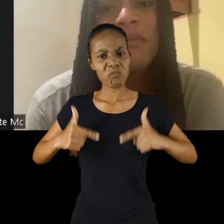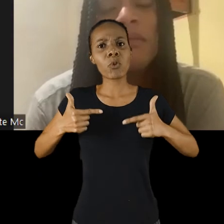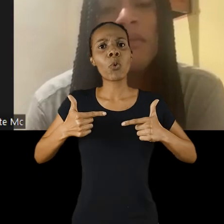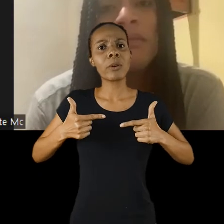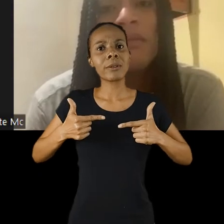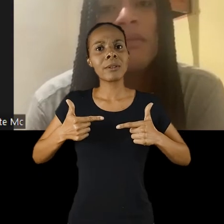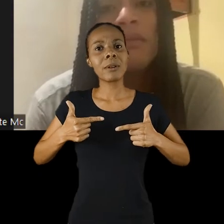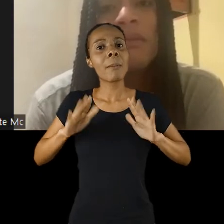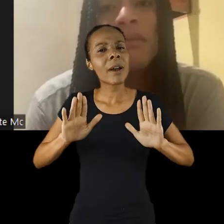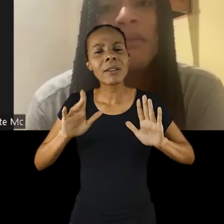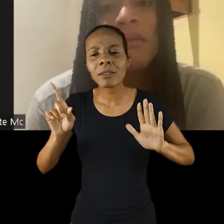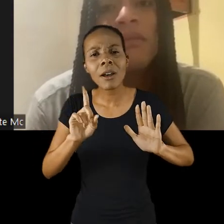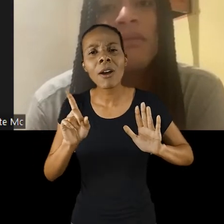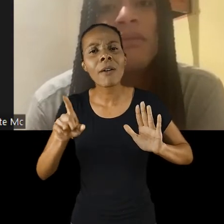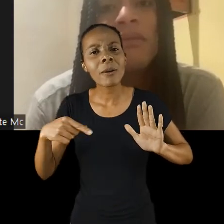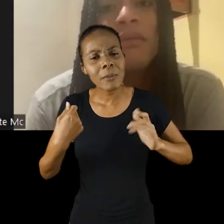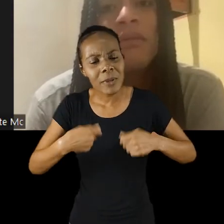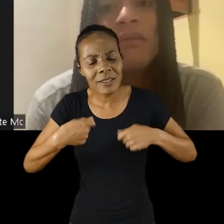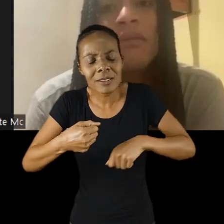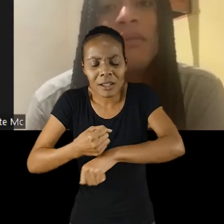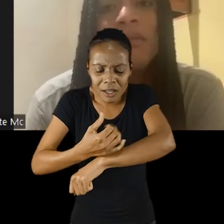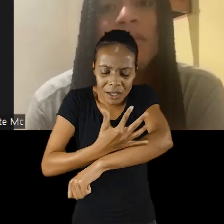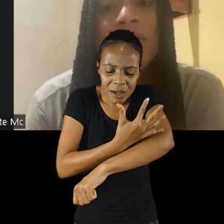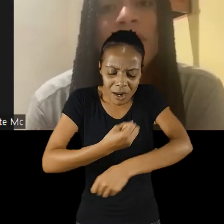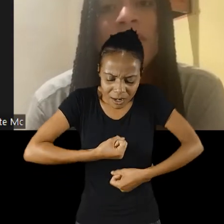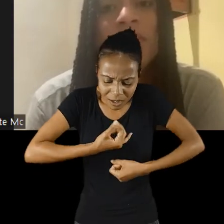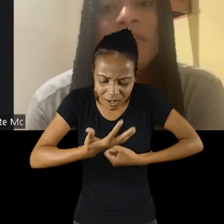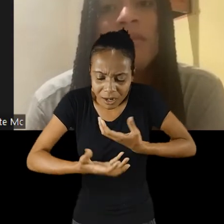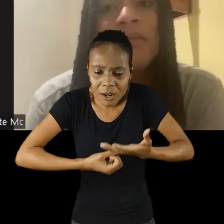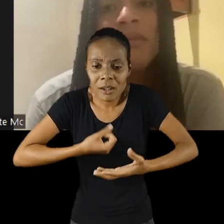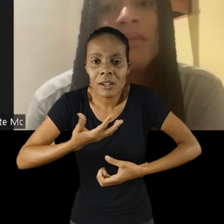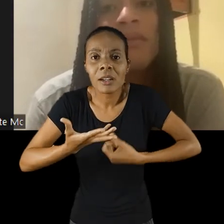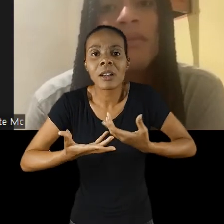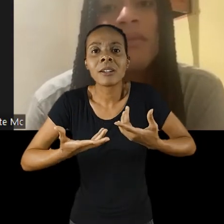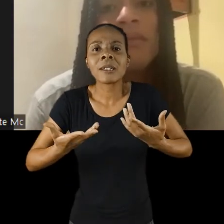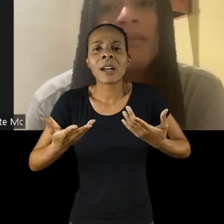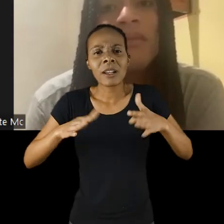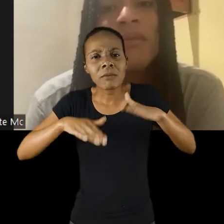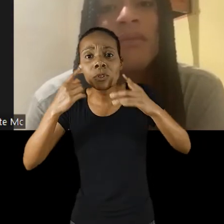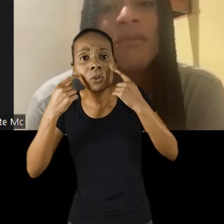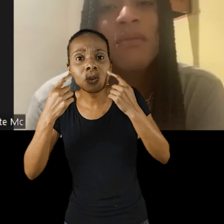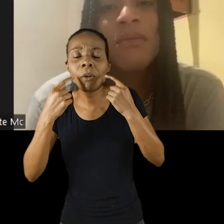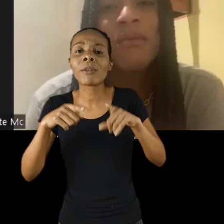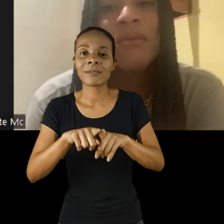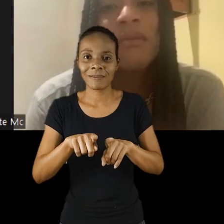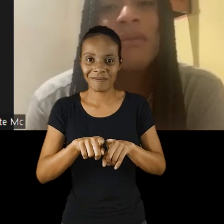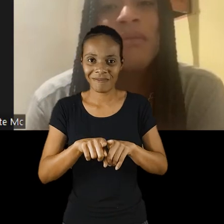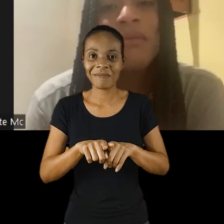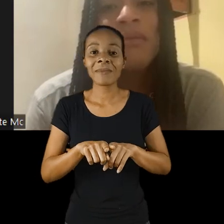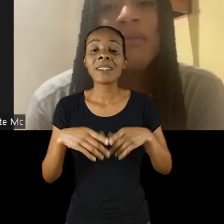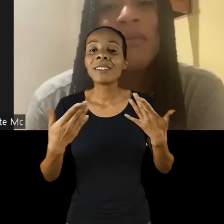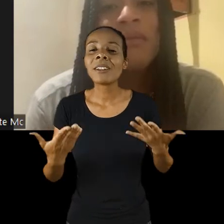trabalho com muita excelência, principalmente comigo, Nícari Aiker, né? E